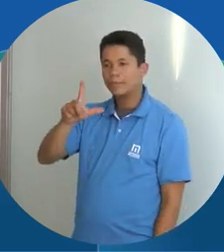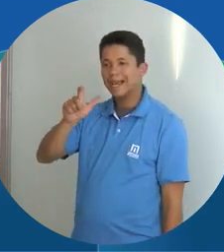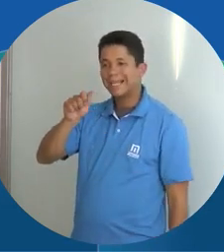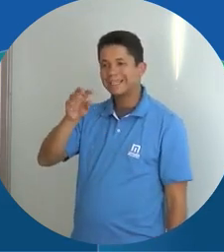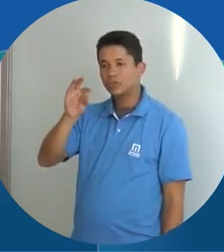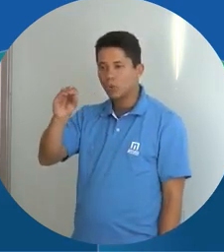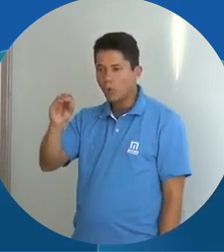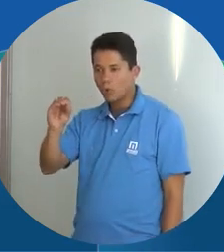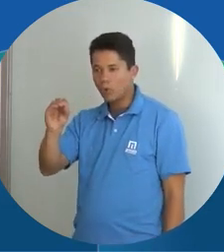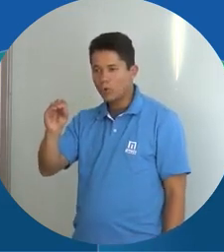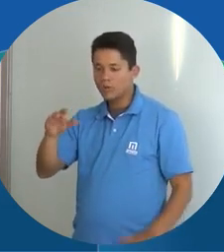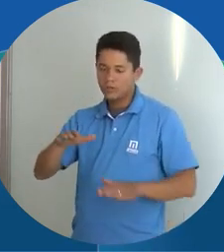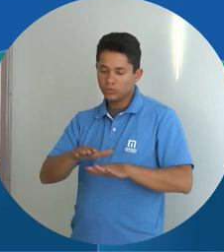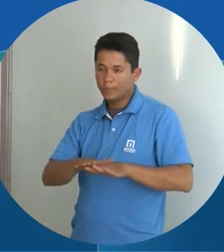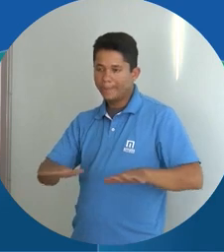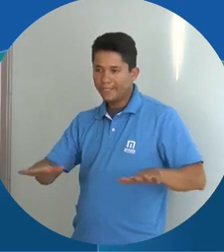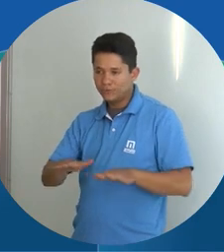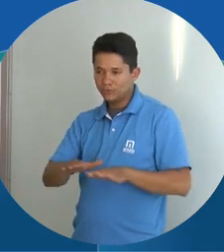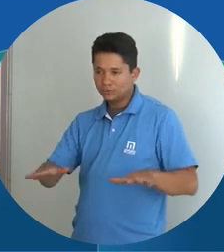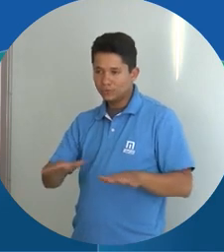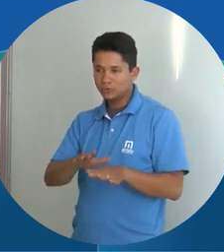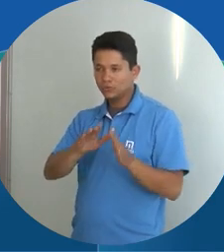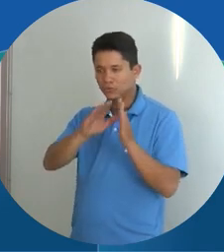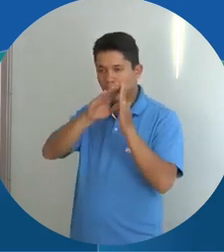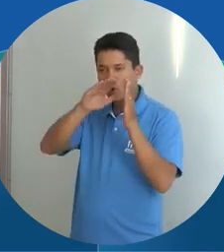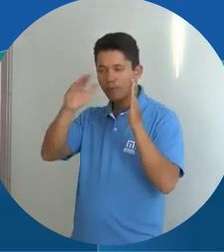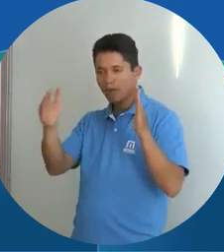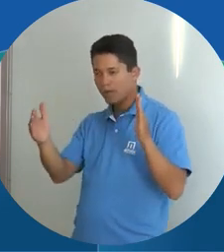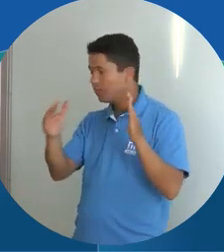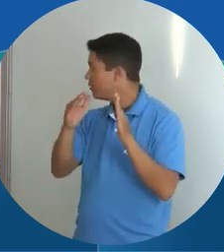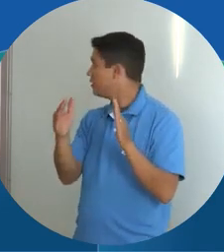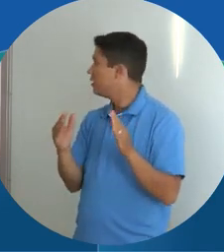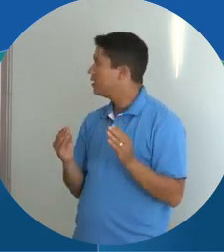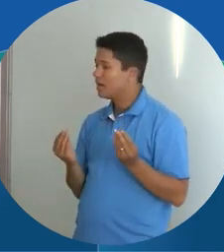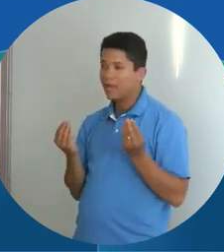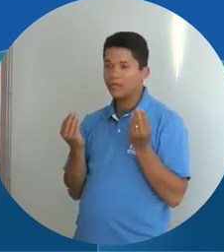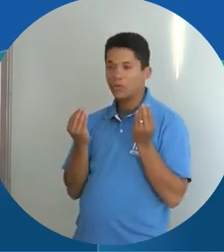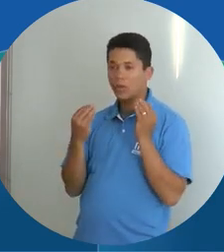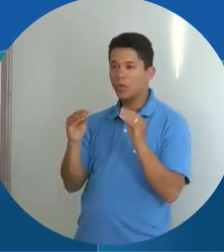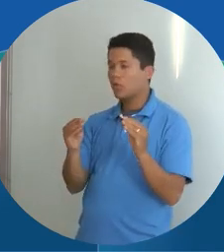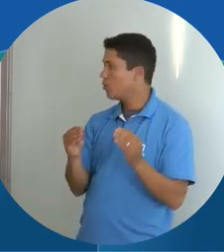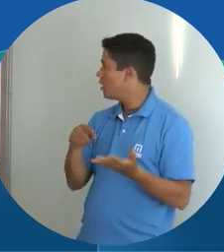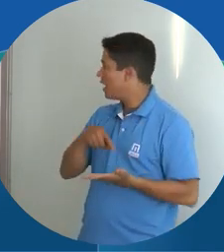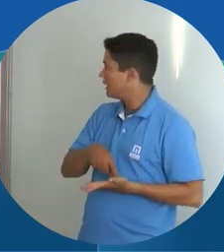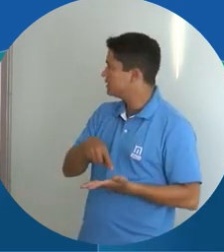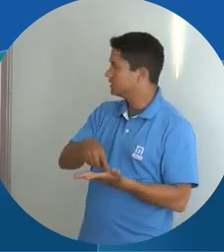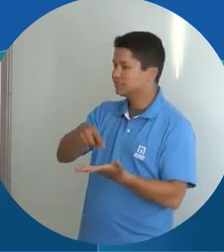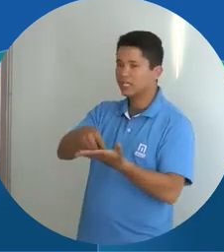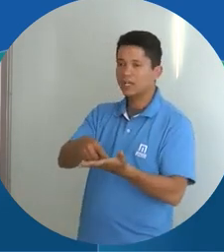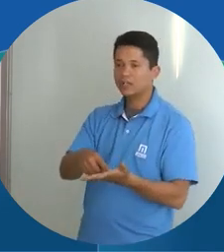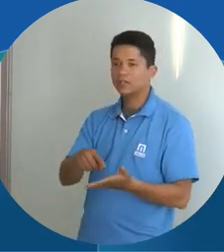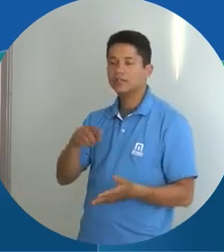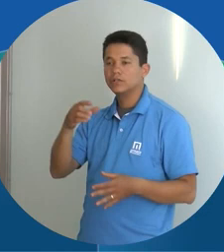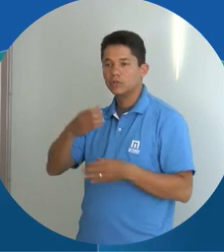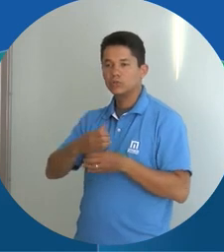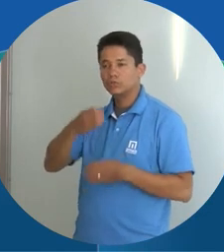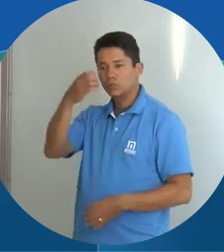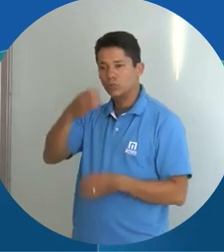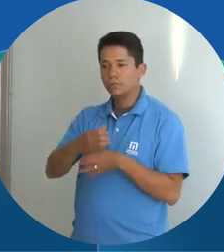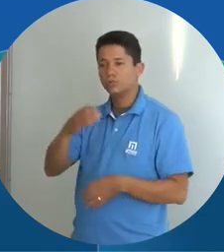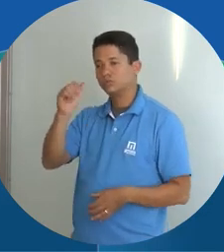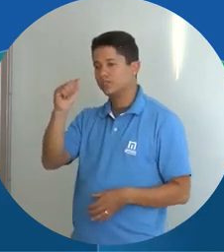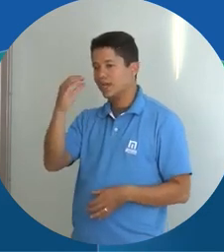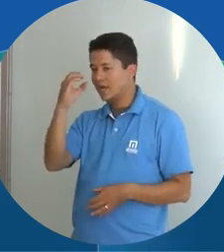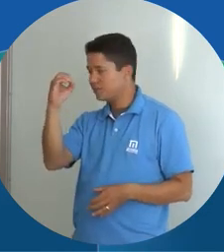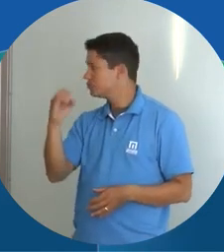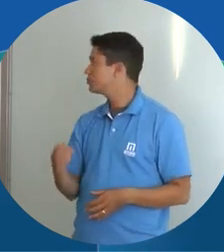piso do galpão. E aqui a gente colocou as estacas com tubo de aço, então a gente fez uma contenção em balanço, né, com o tubo de